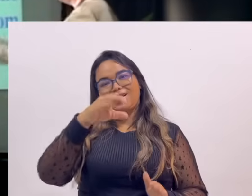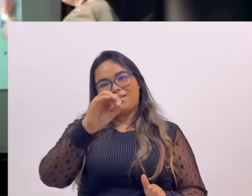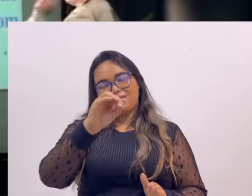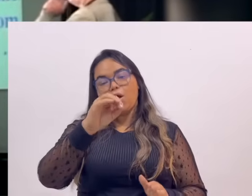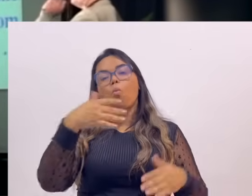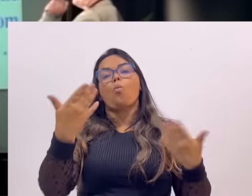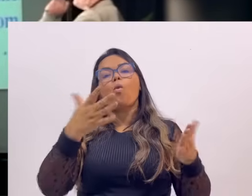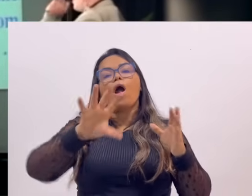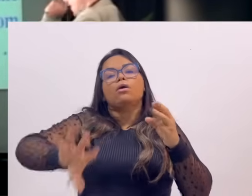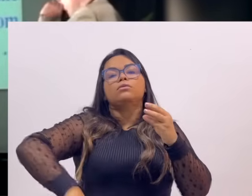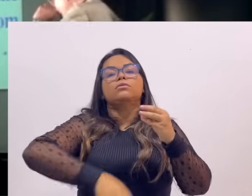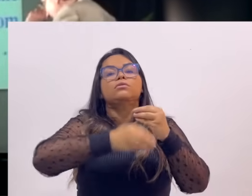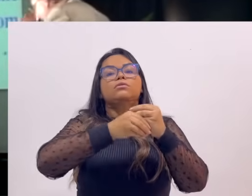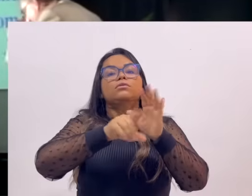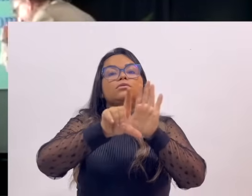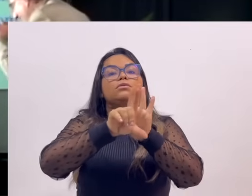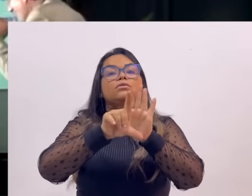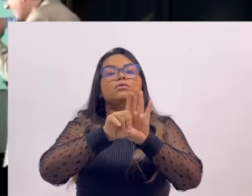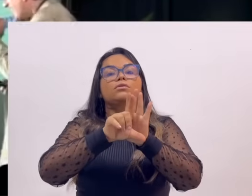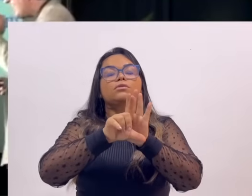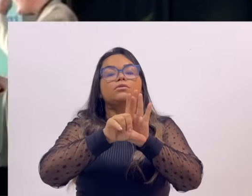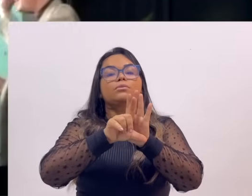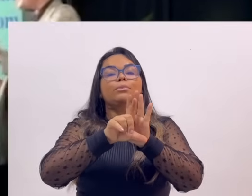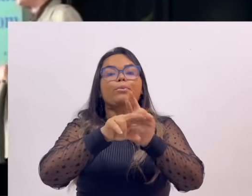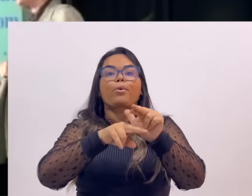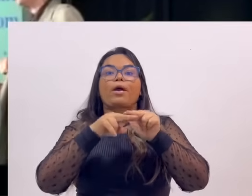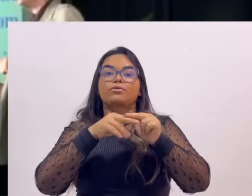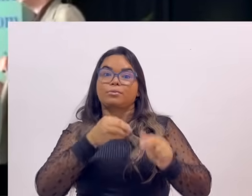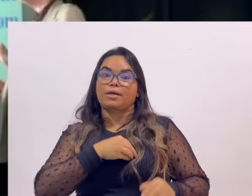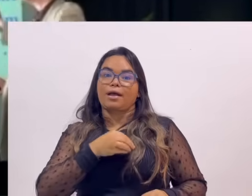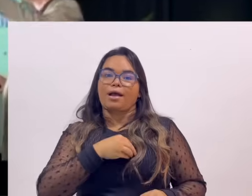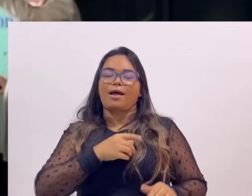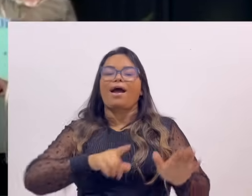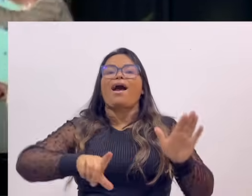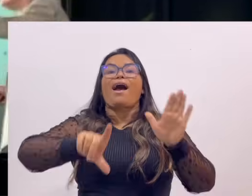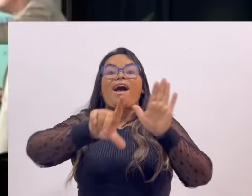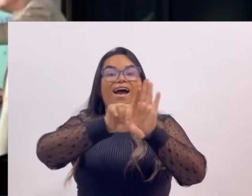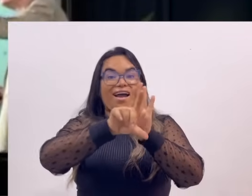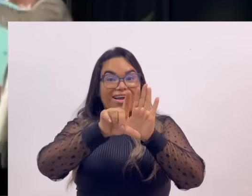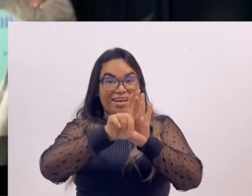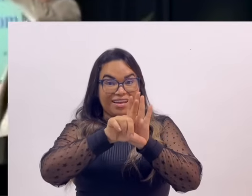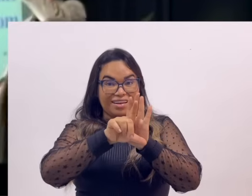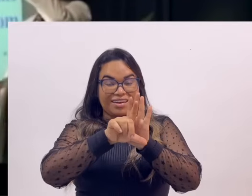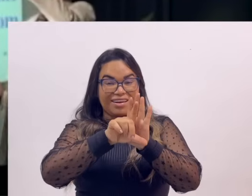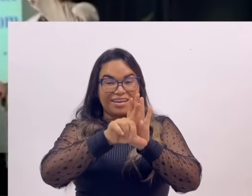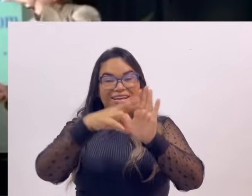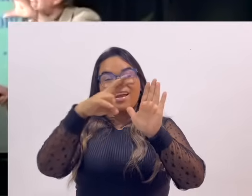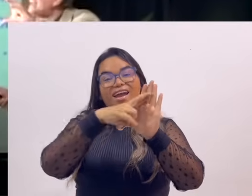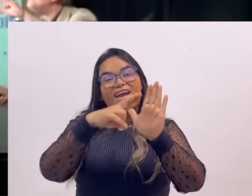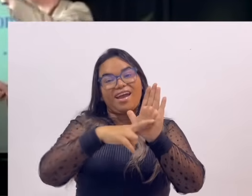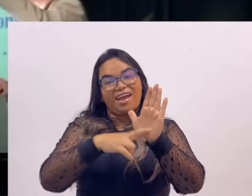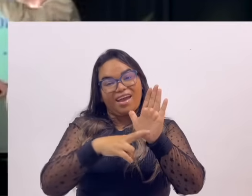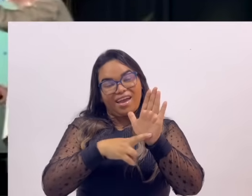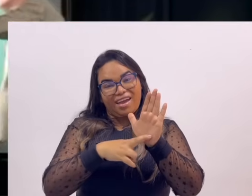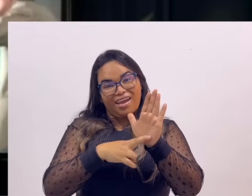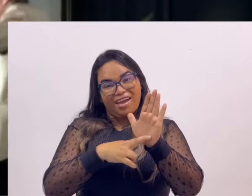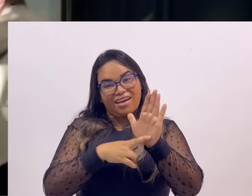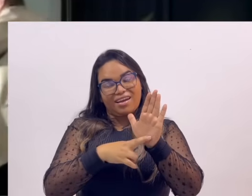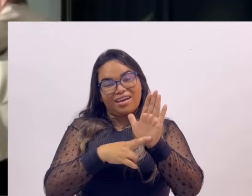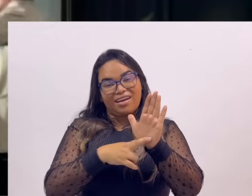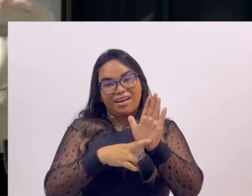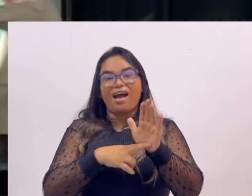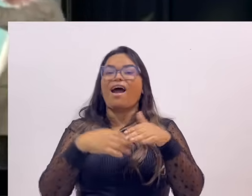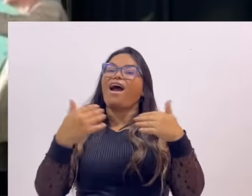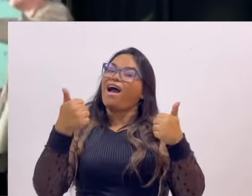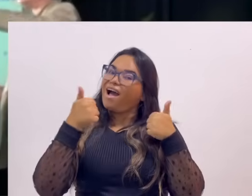por causa da transgressão? A lei cerimonial. Ahá! Foi acrescentada uma lei por causa do problema que foi